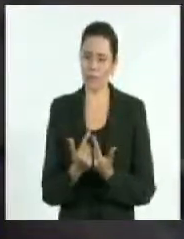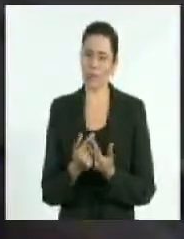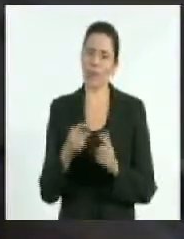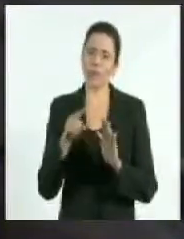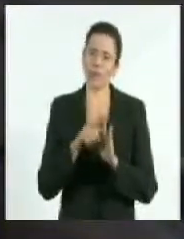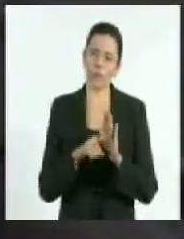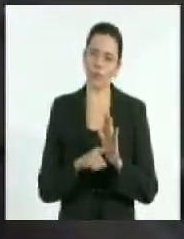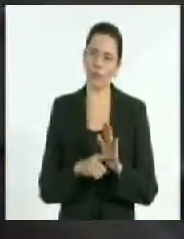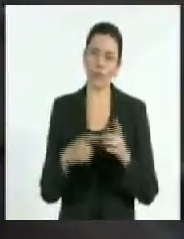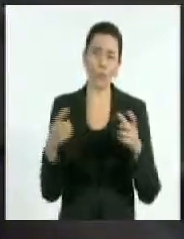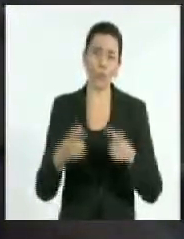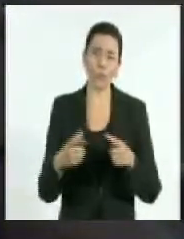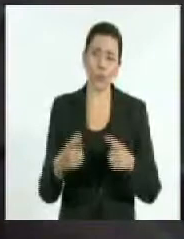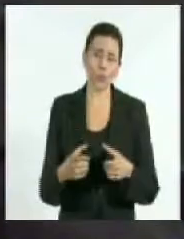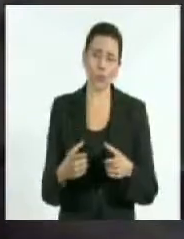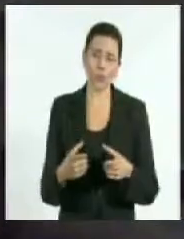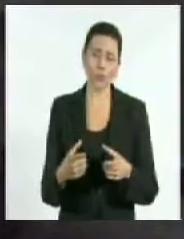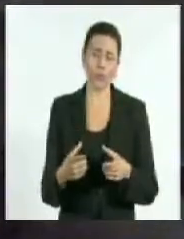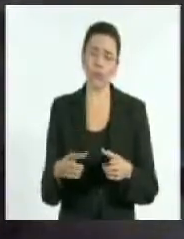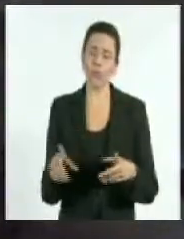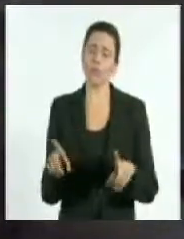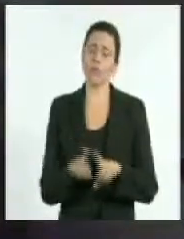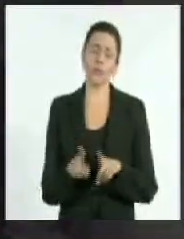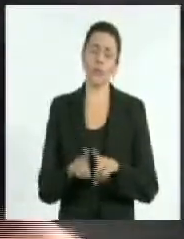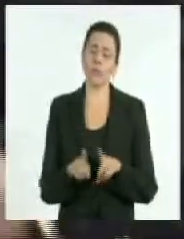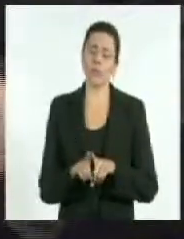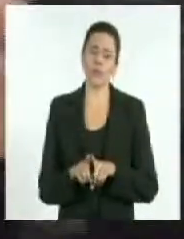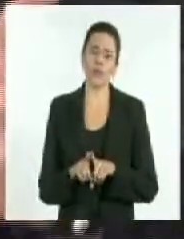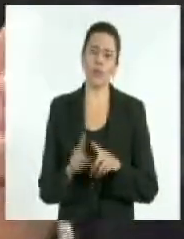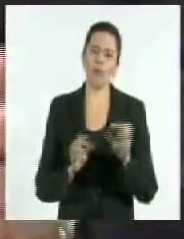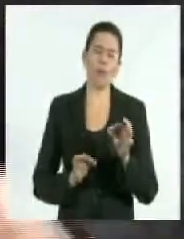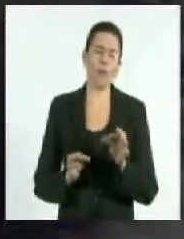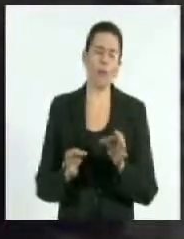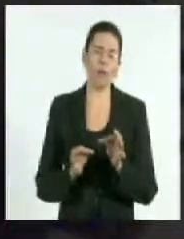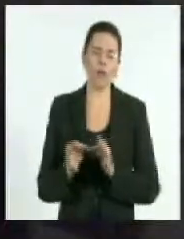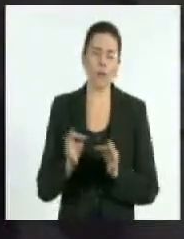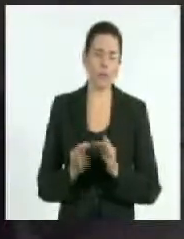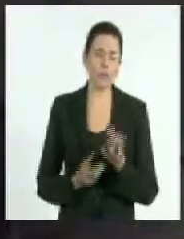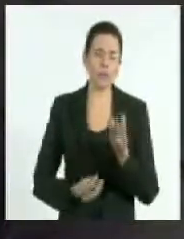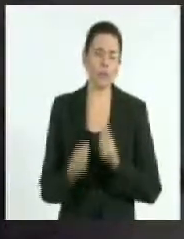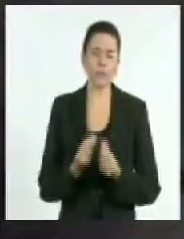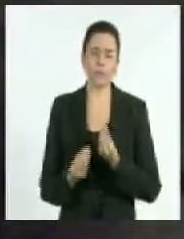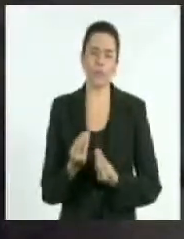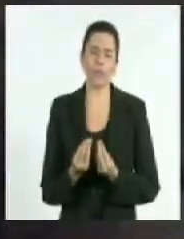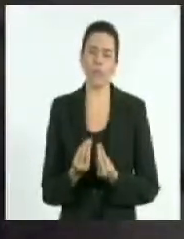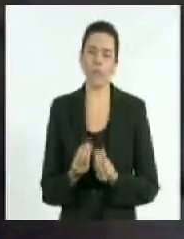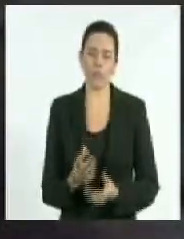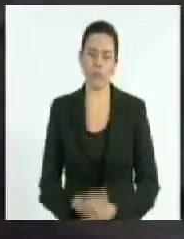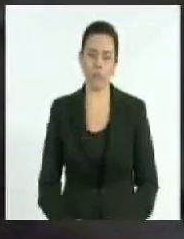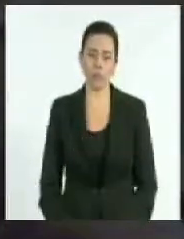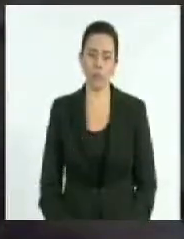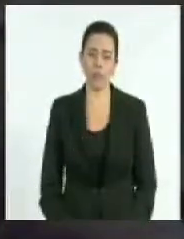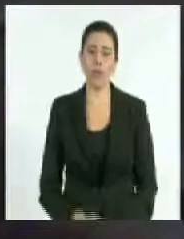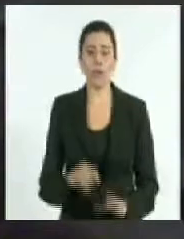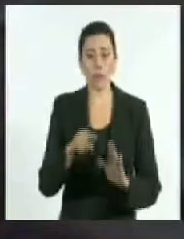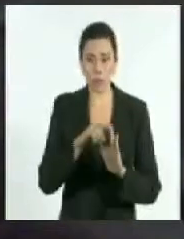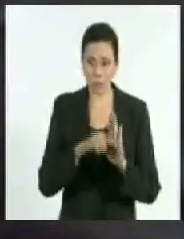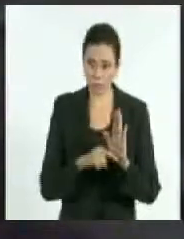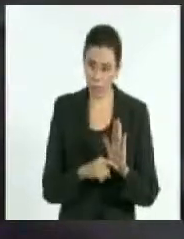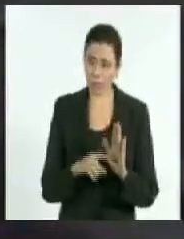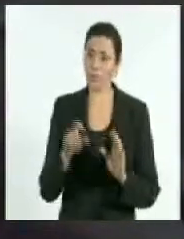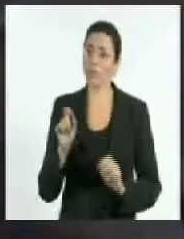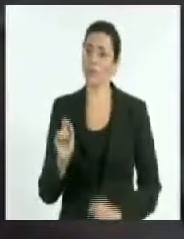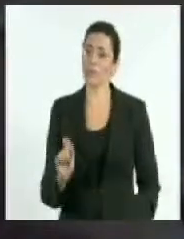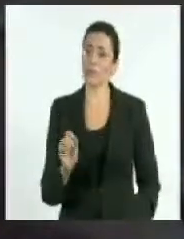situação dele, que é um projeto importante, que estabelece essa taxa que Vossa Excelência